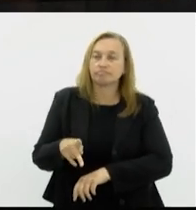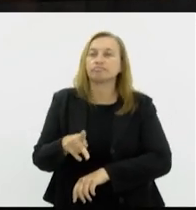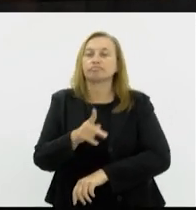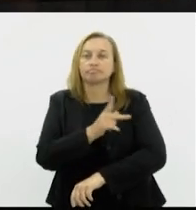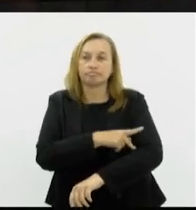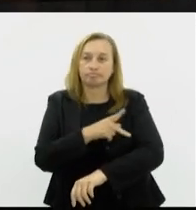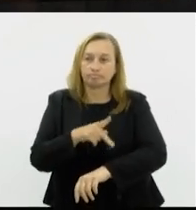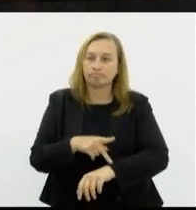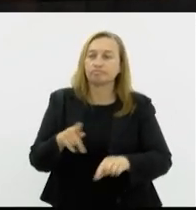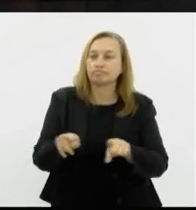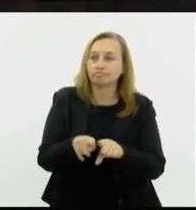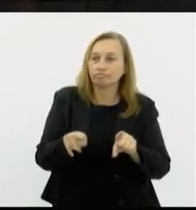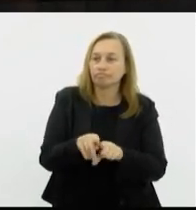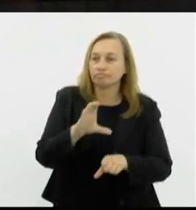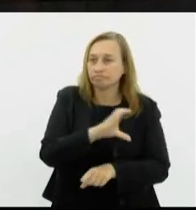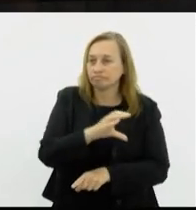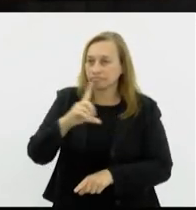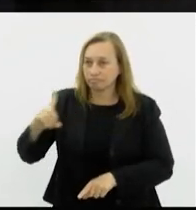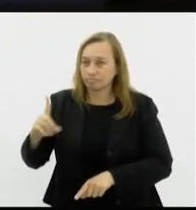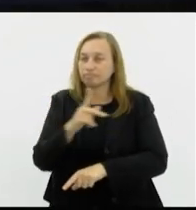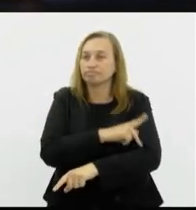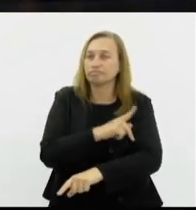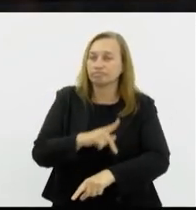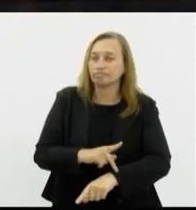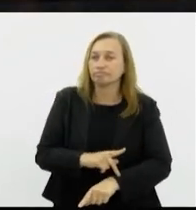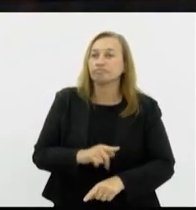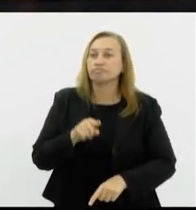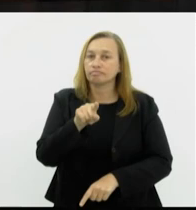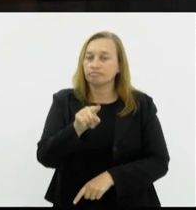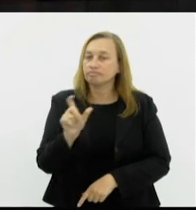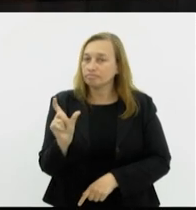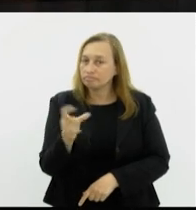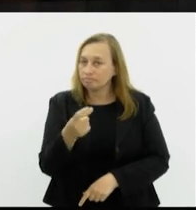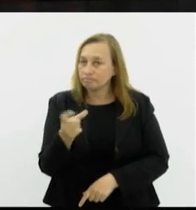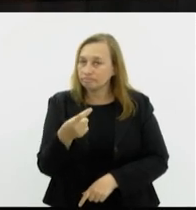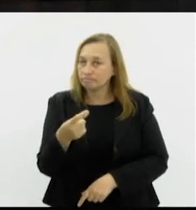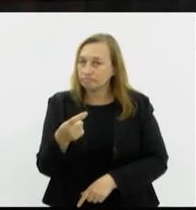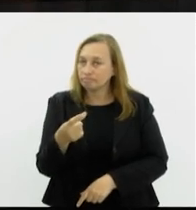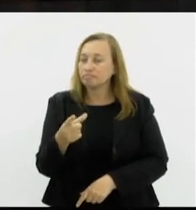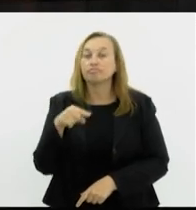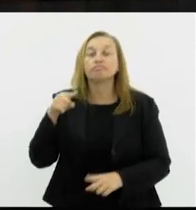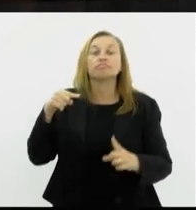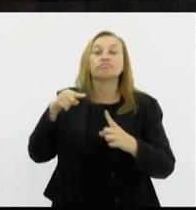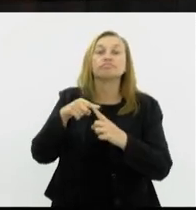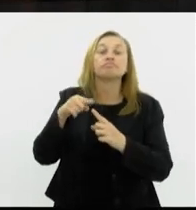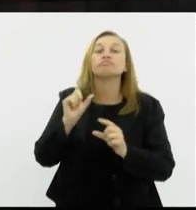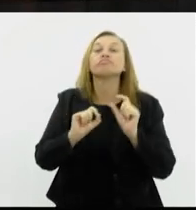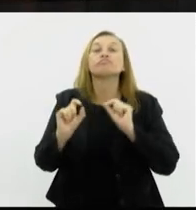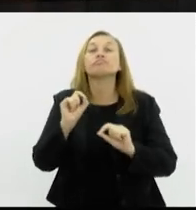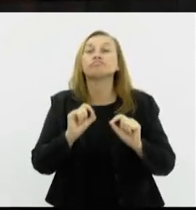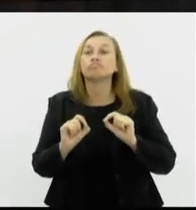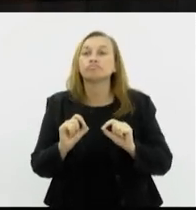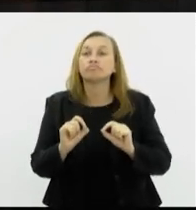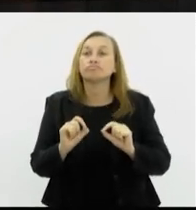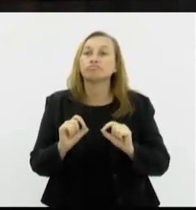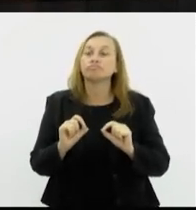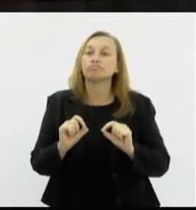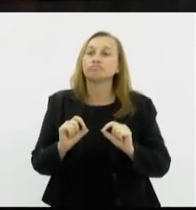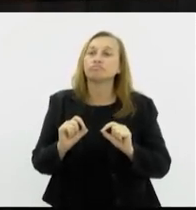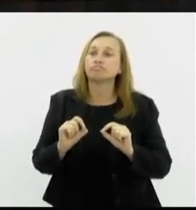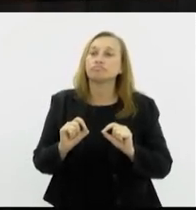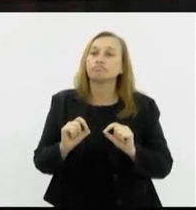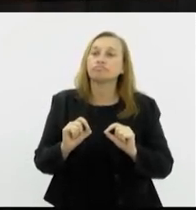e também coordenadores pedagógicos. Esse cartão, ele tem por objetivo a concessão de